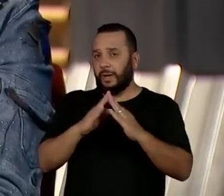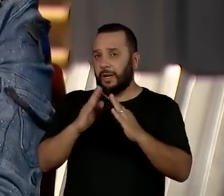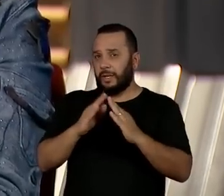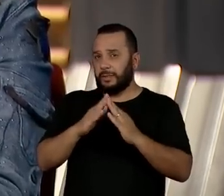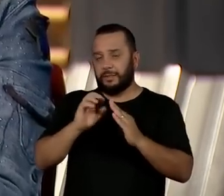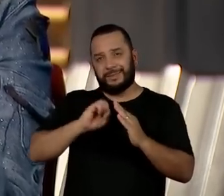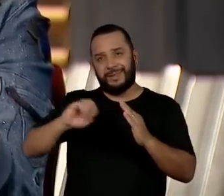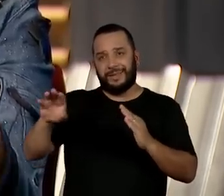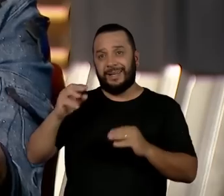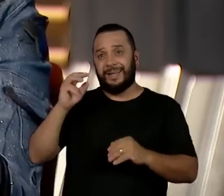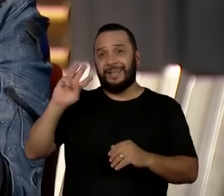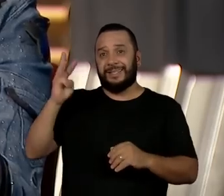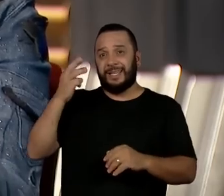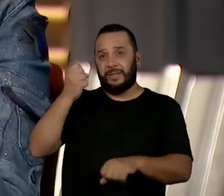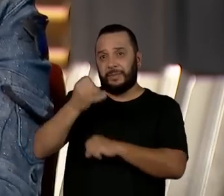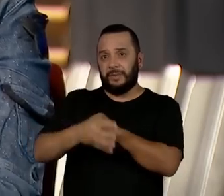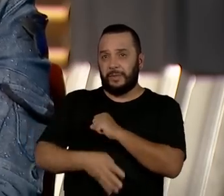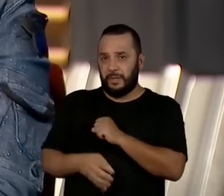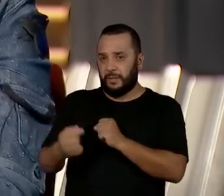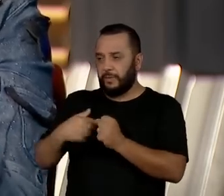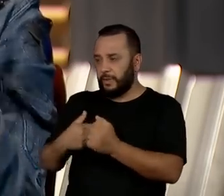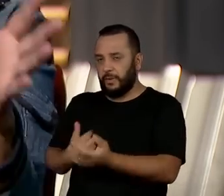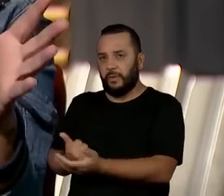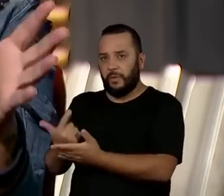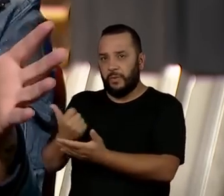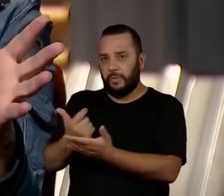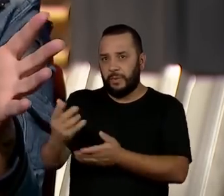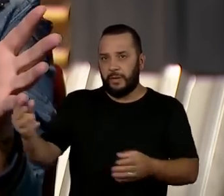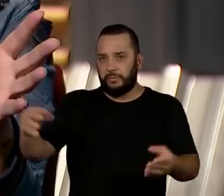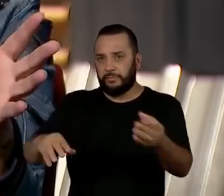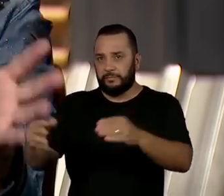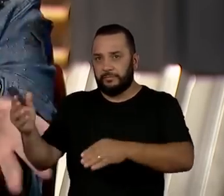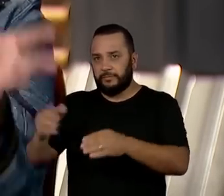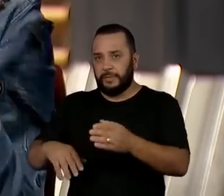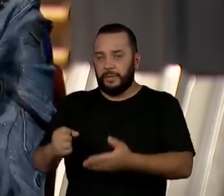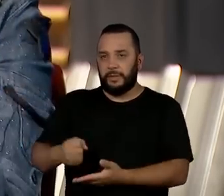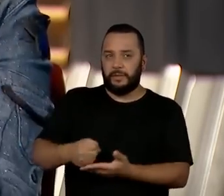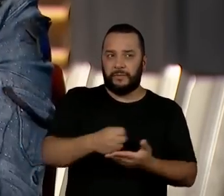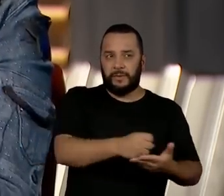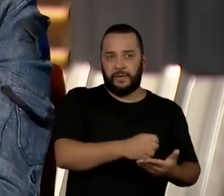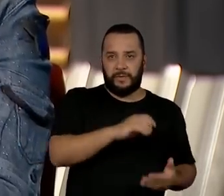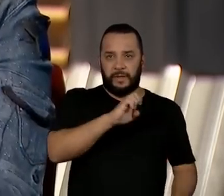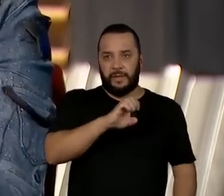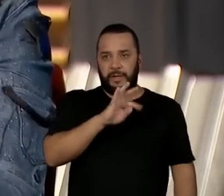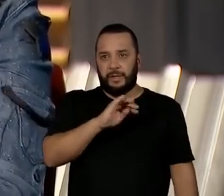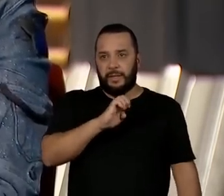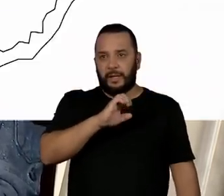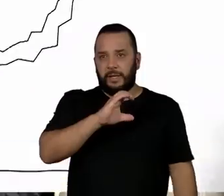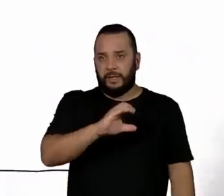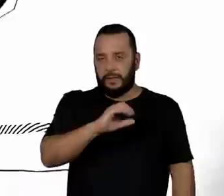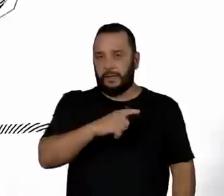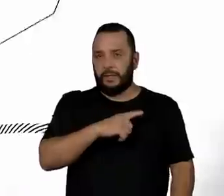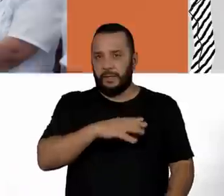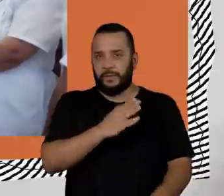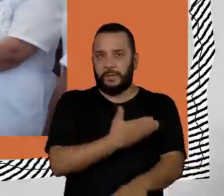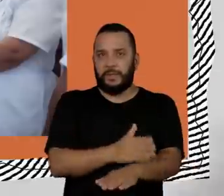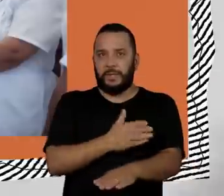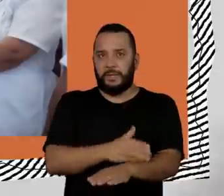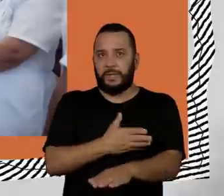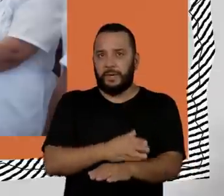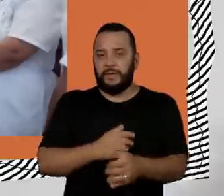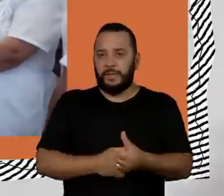e ia fazer compras e ia para Etec e treinava pessoalmente 60